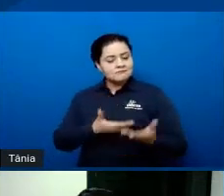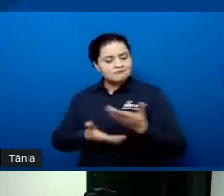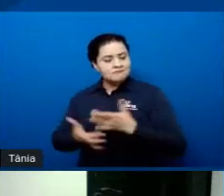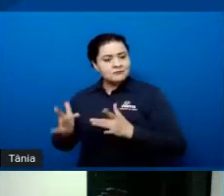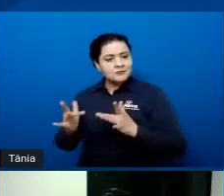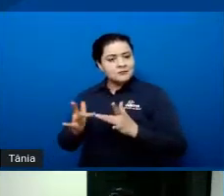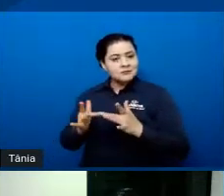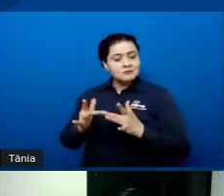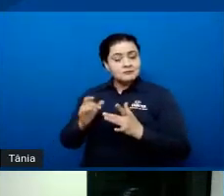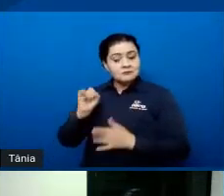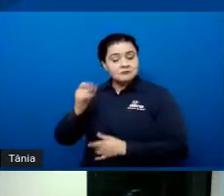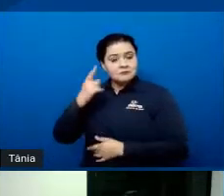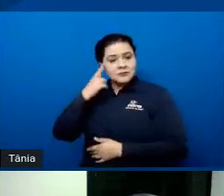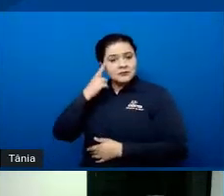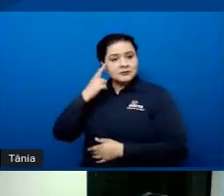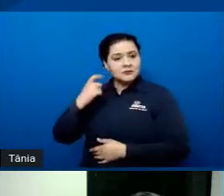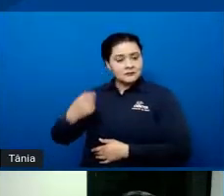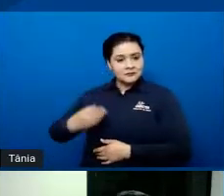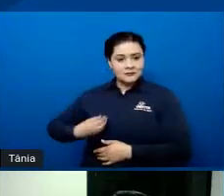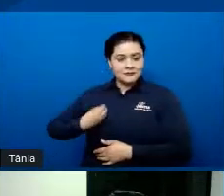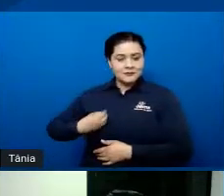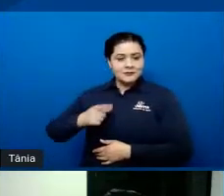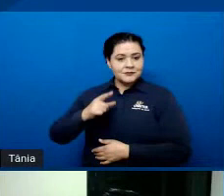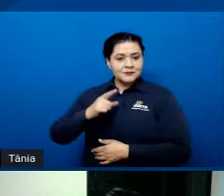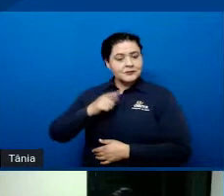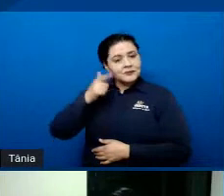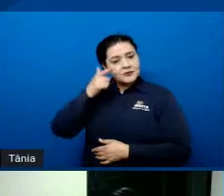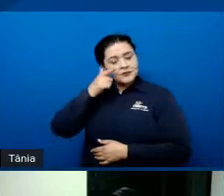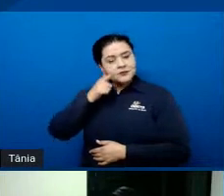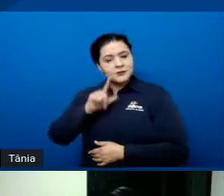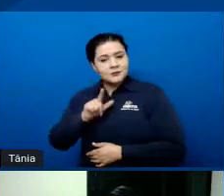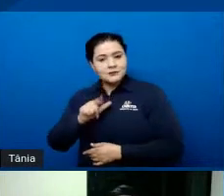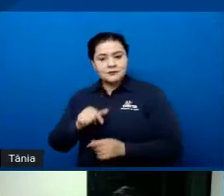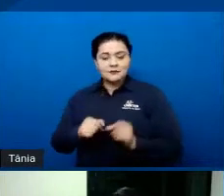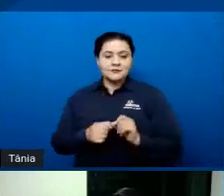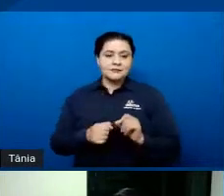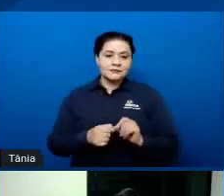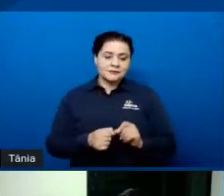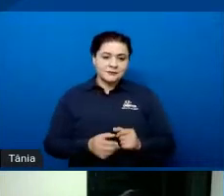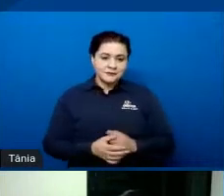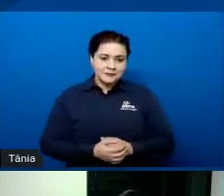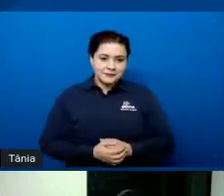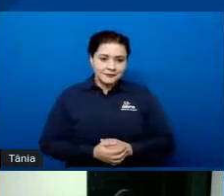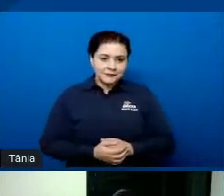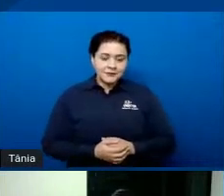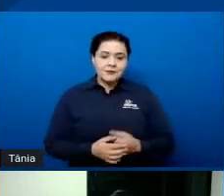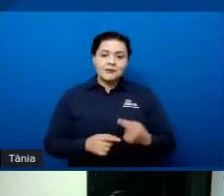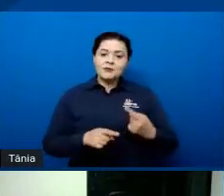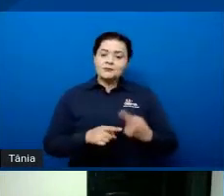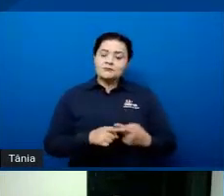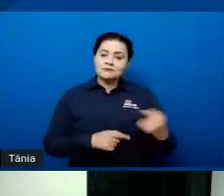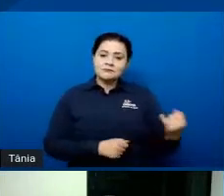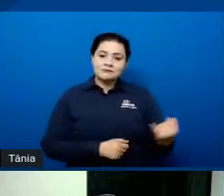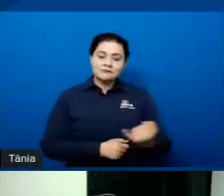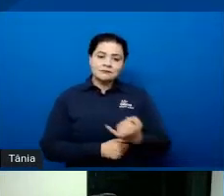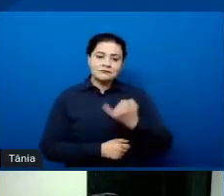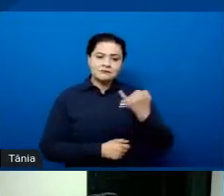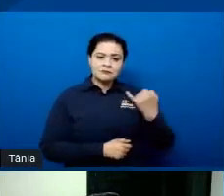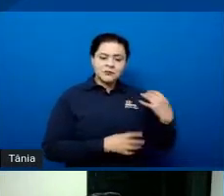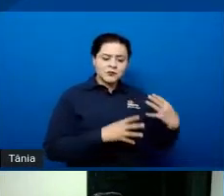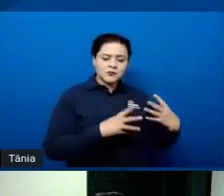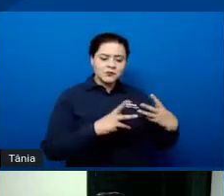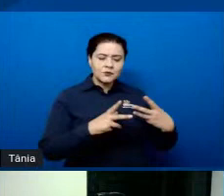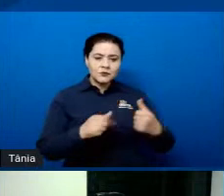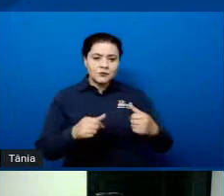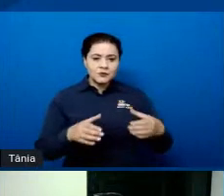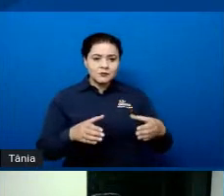aquela ideia que ele teve ali a gente conseguiu materializar, né? Então é importante, assim, todas as equipes,